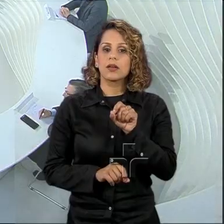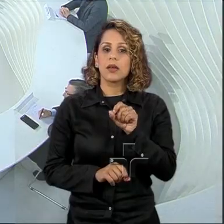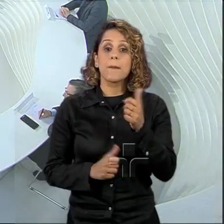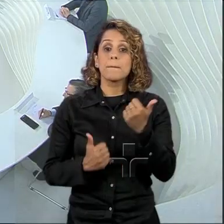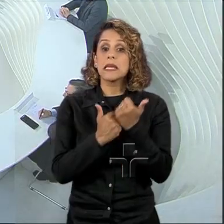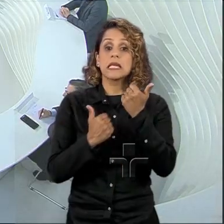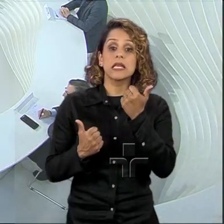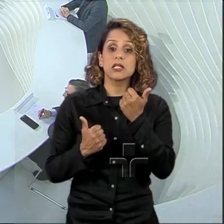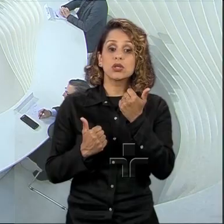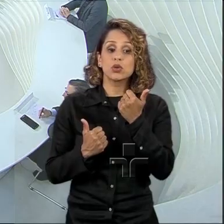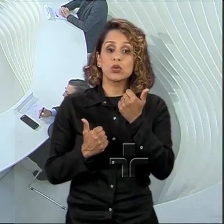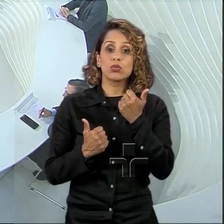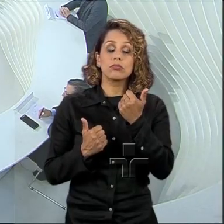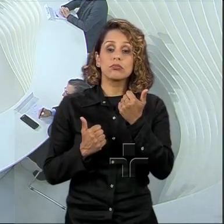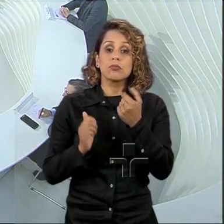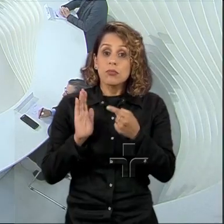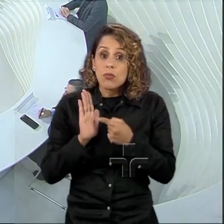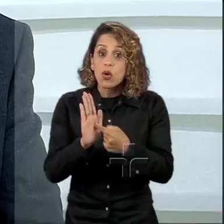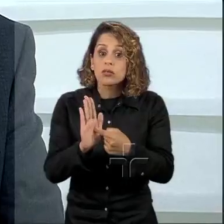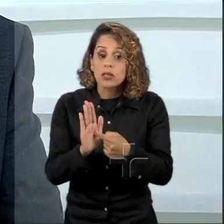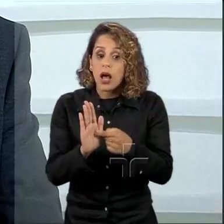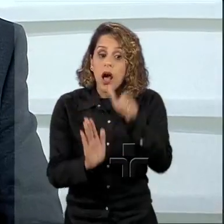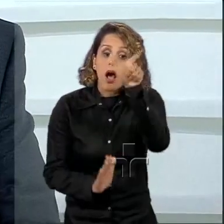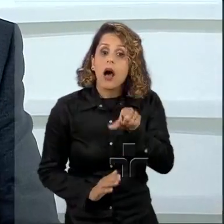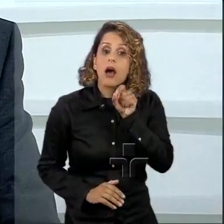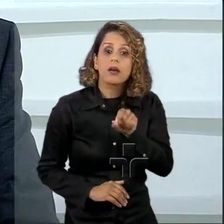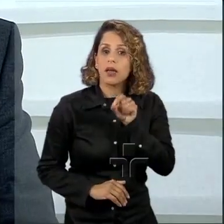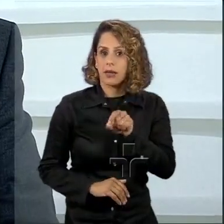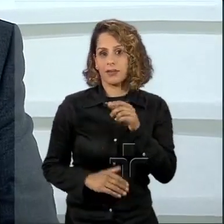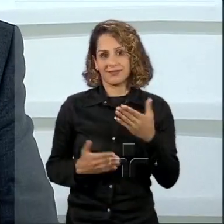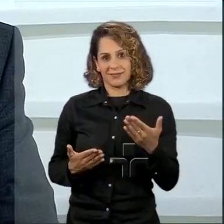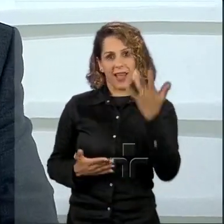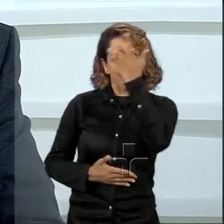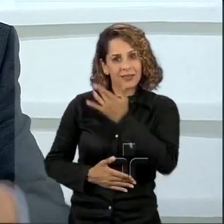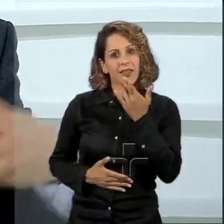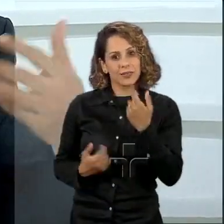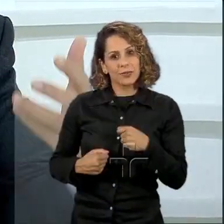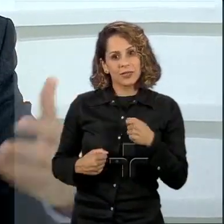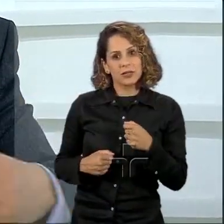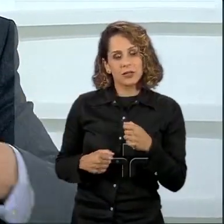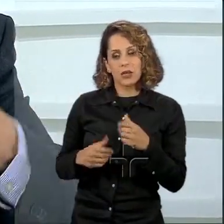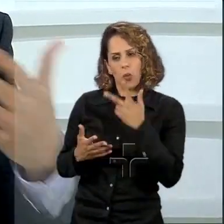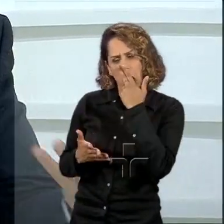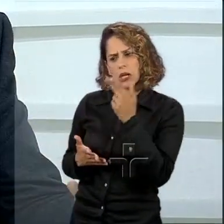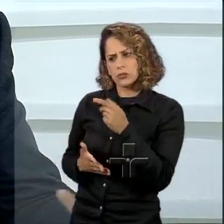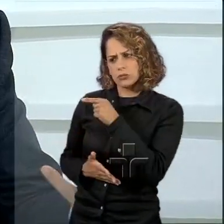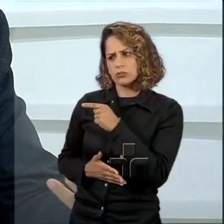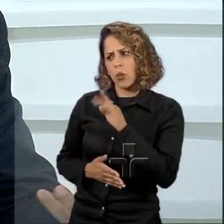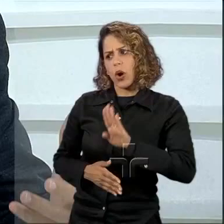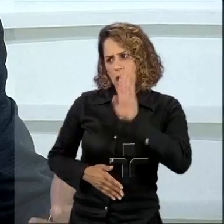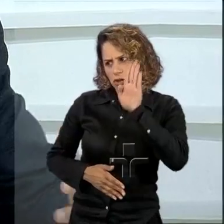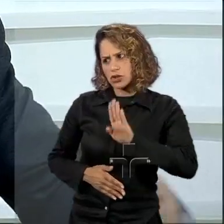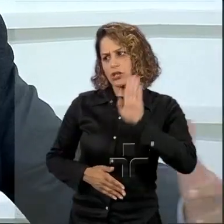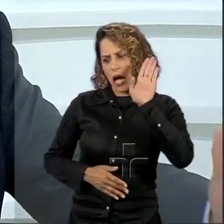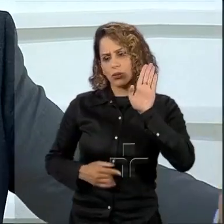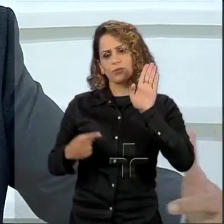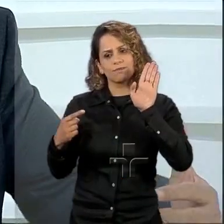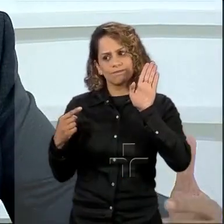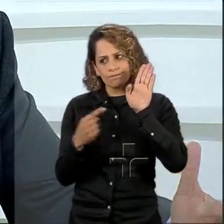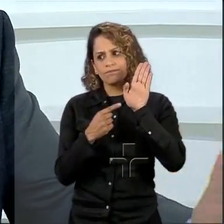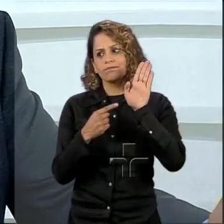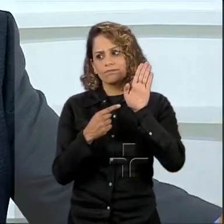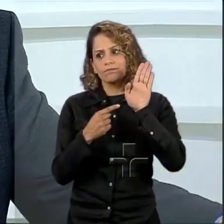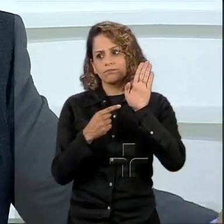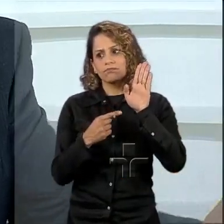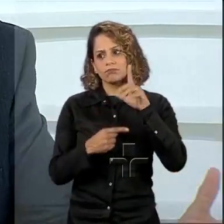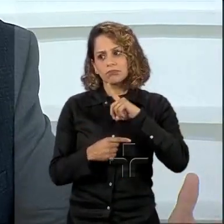Eu acho que, eu insisto, não vai ser o PT que vai fazer esse chamamento. Ou esse... É o candidato. É o candidato